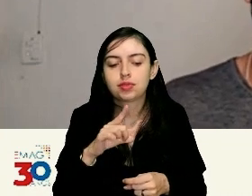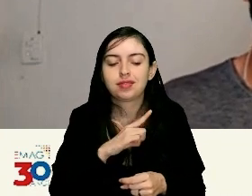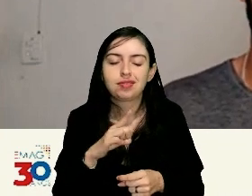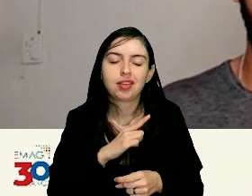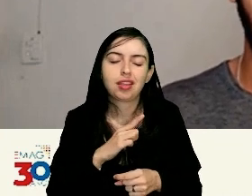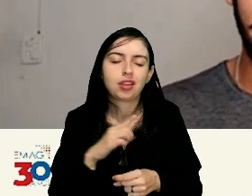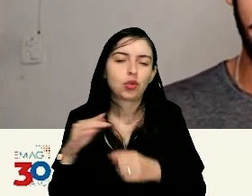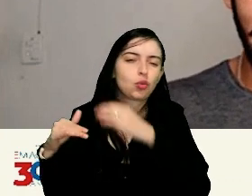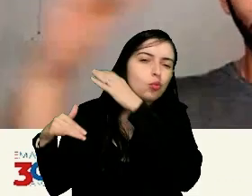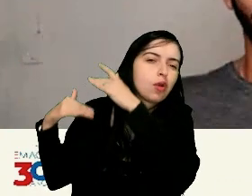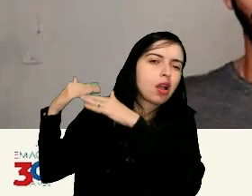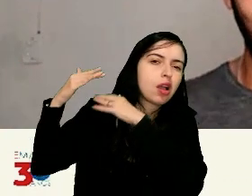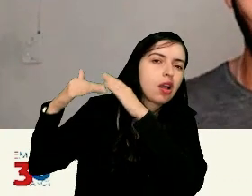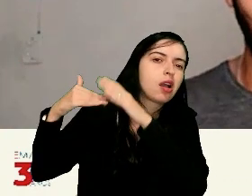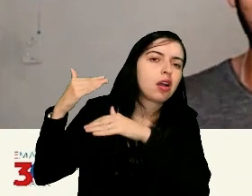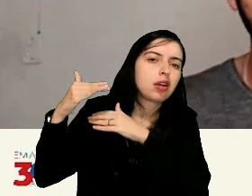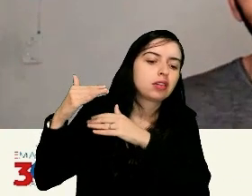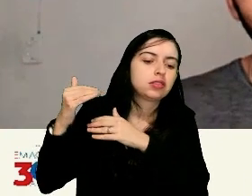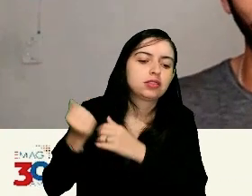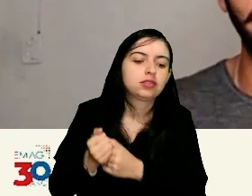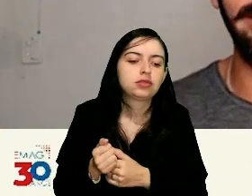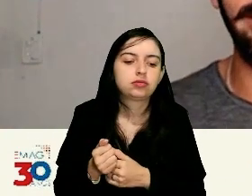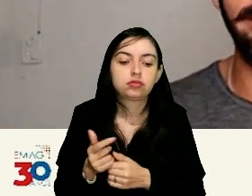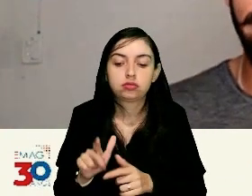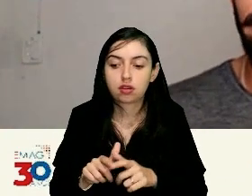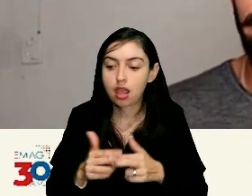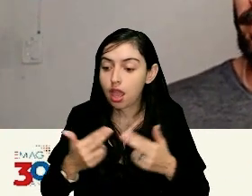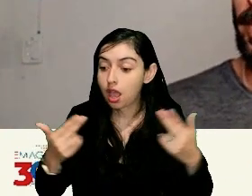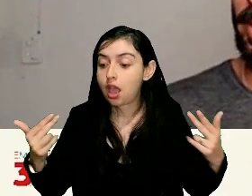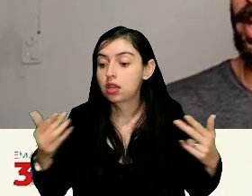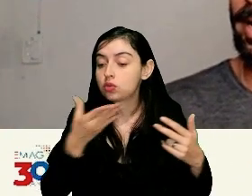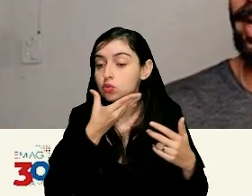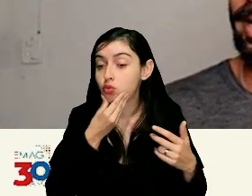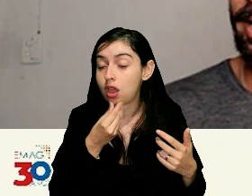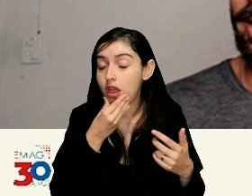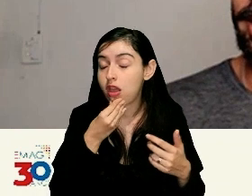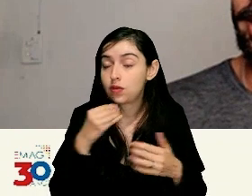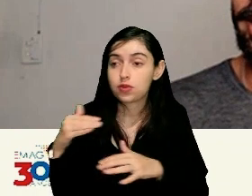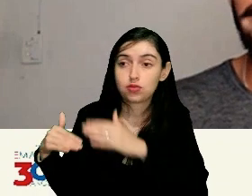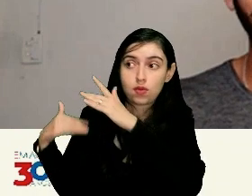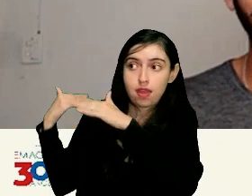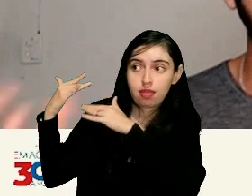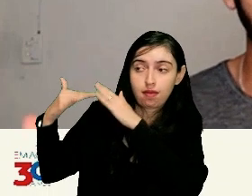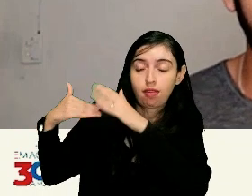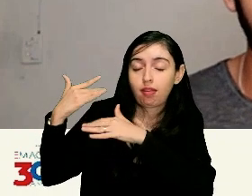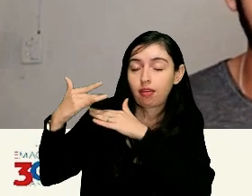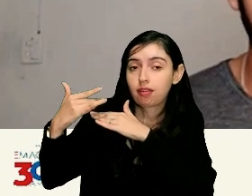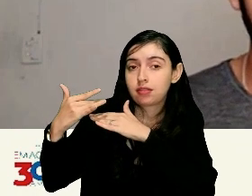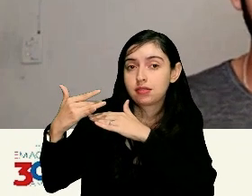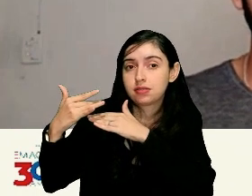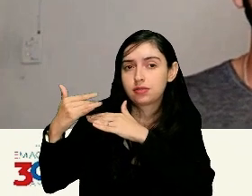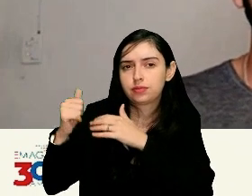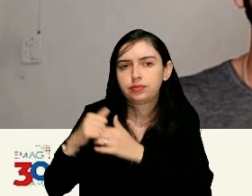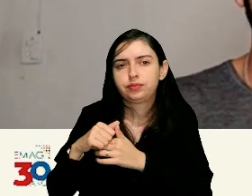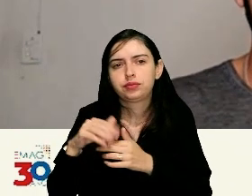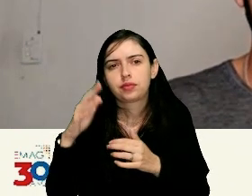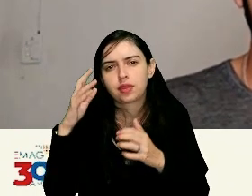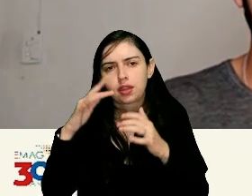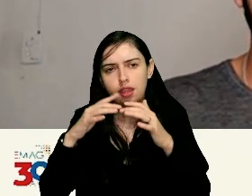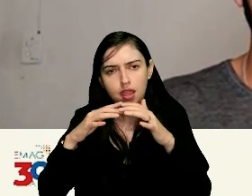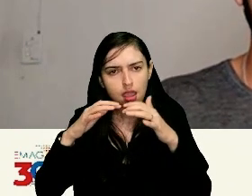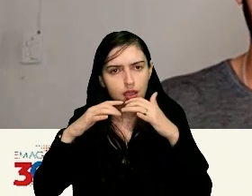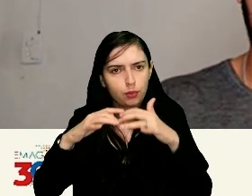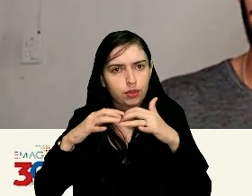eu falo homens, né? São muitos homens, então é uma tendência a racionalizar as